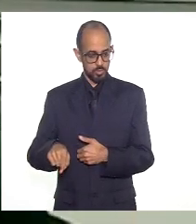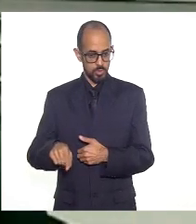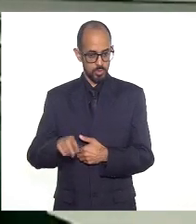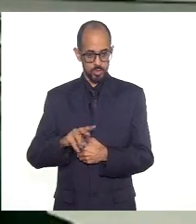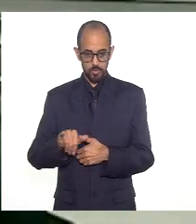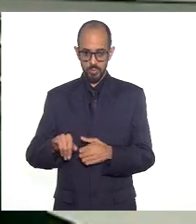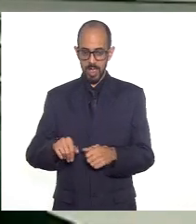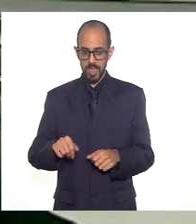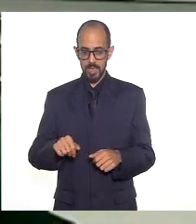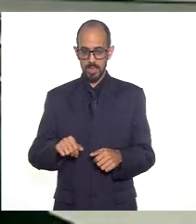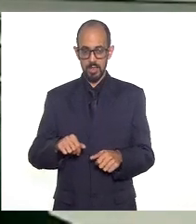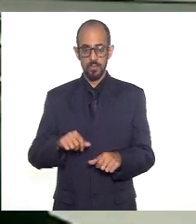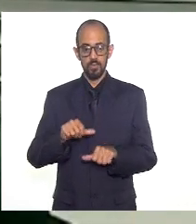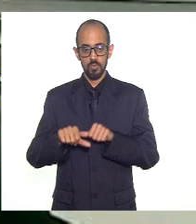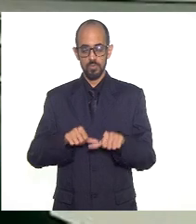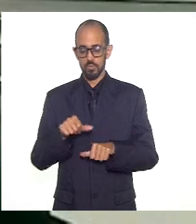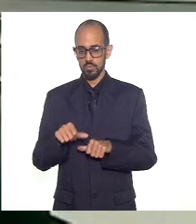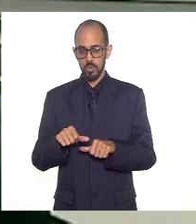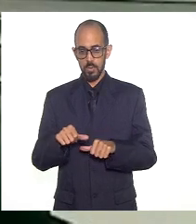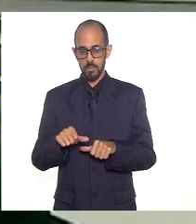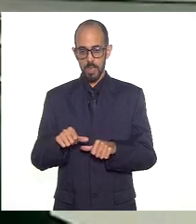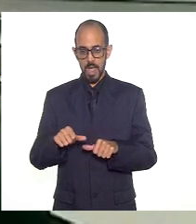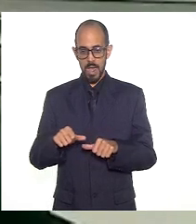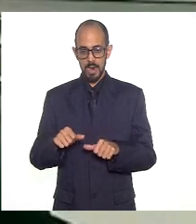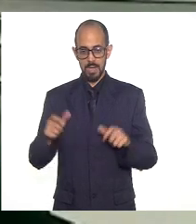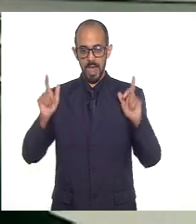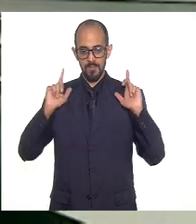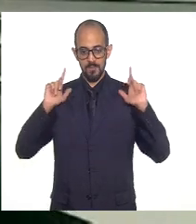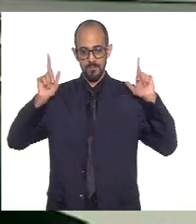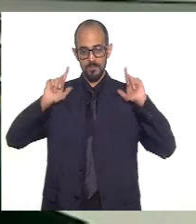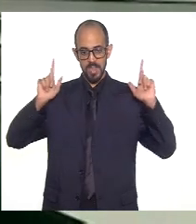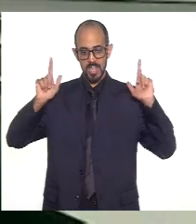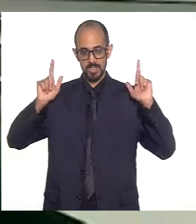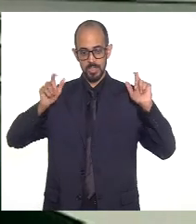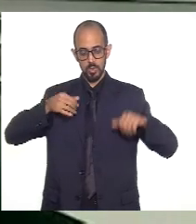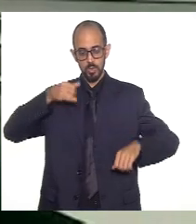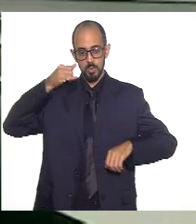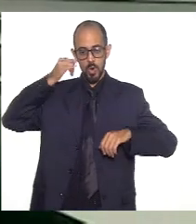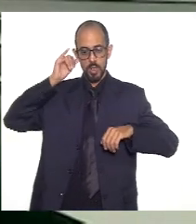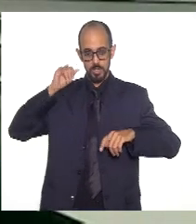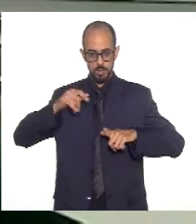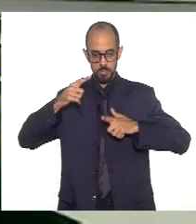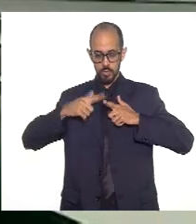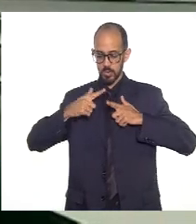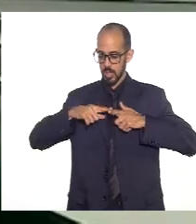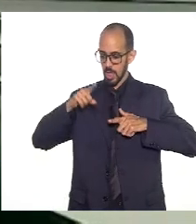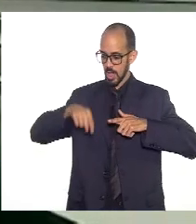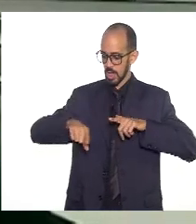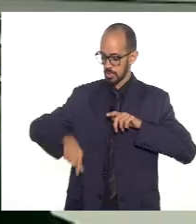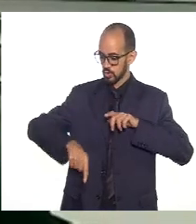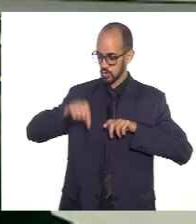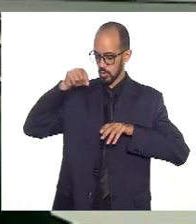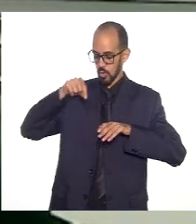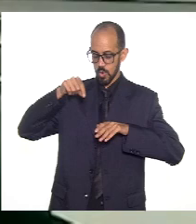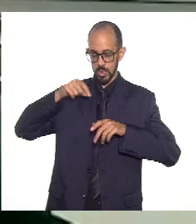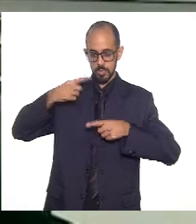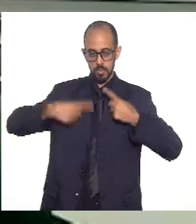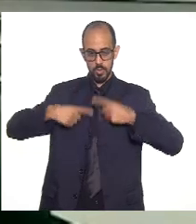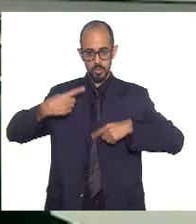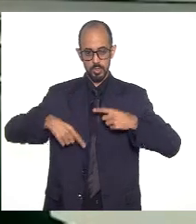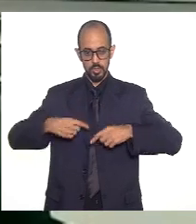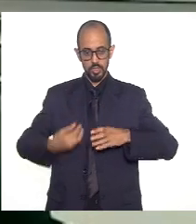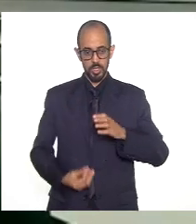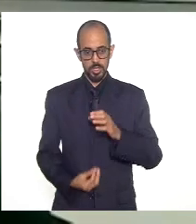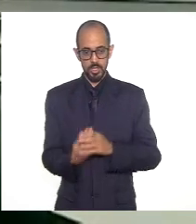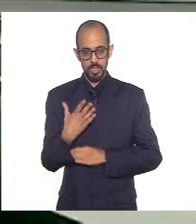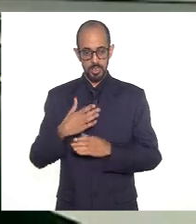boi, as indicações políticas que levam ao total descontrole da rede de